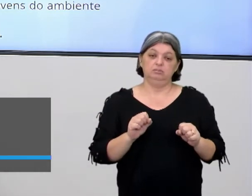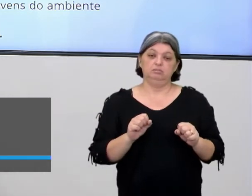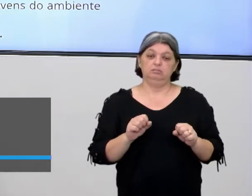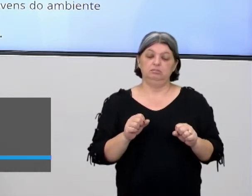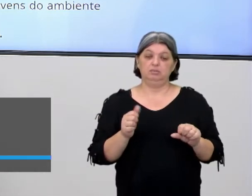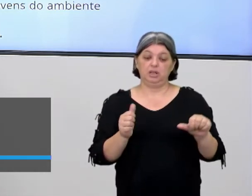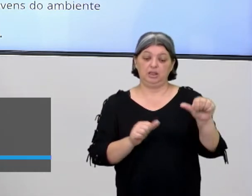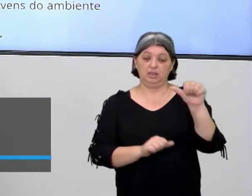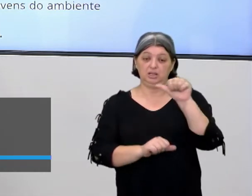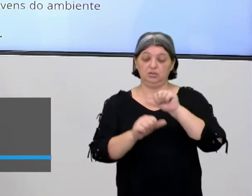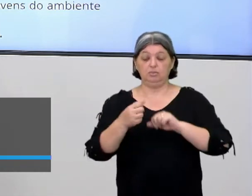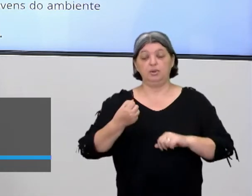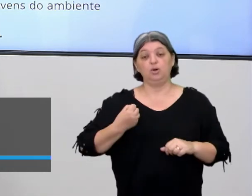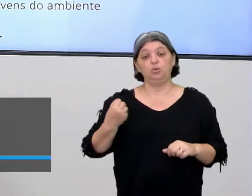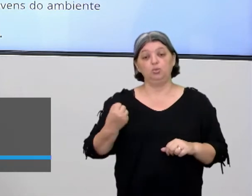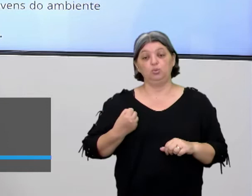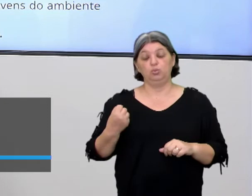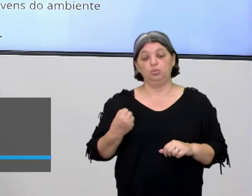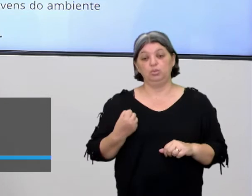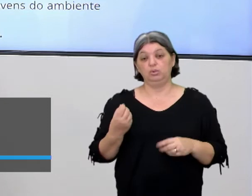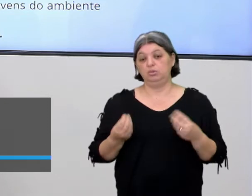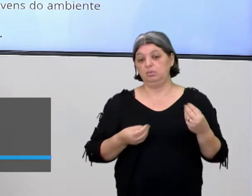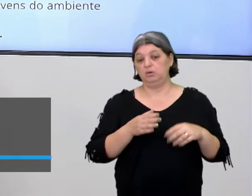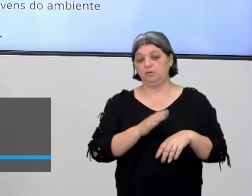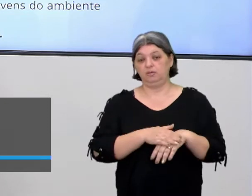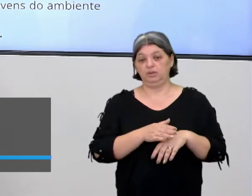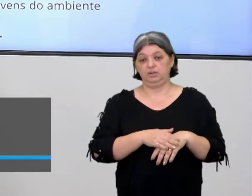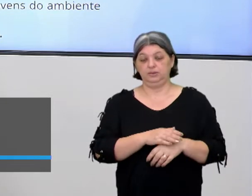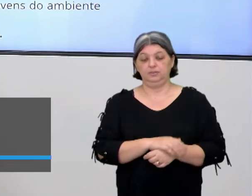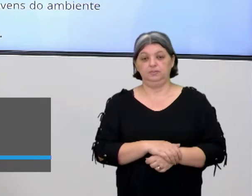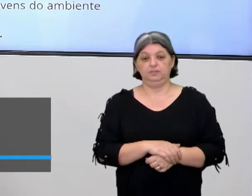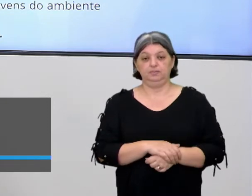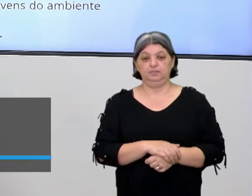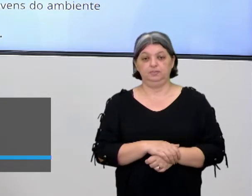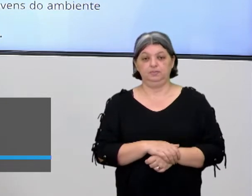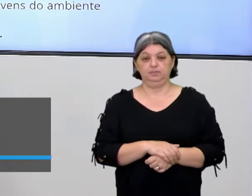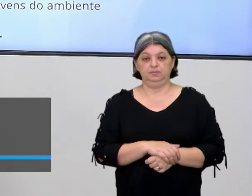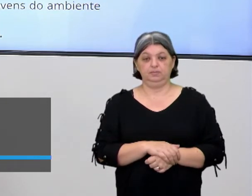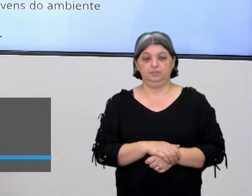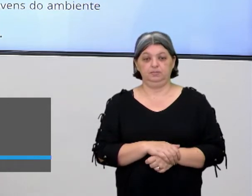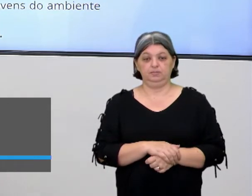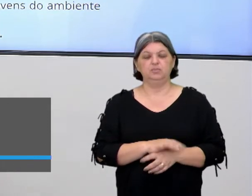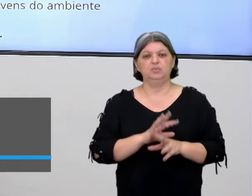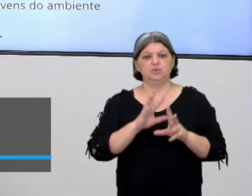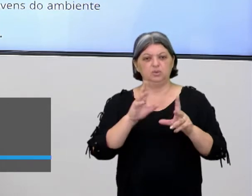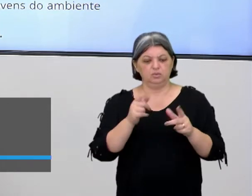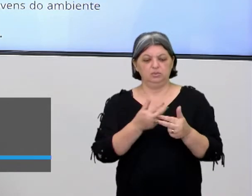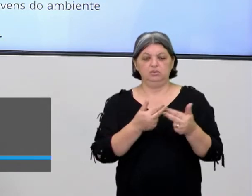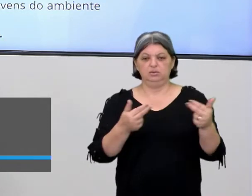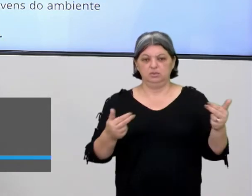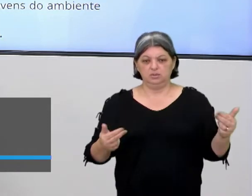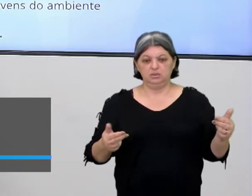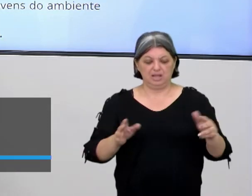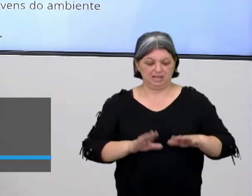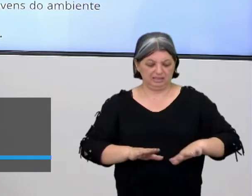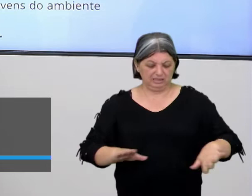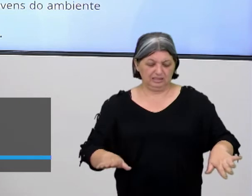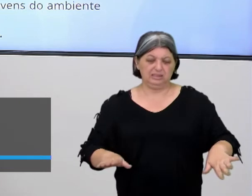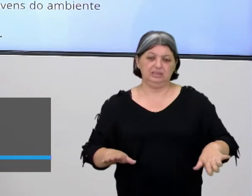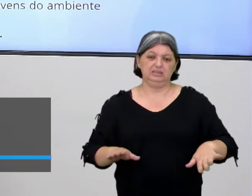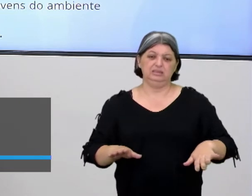números, né? E o que a gente faz, não é? Quando fala disso, né? Pega todas essas questões, né, de crianças fora da